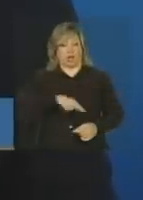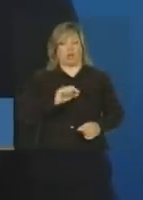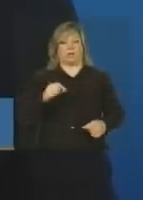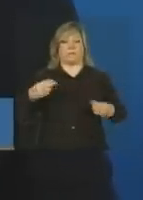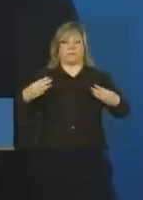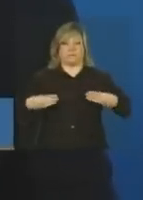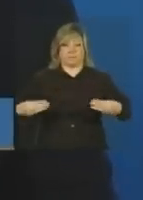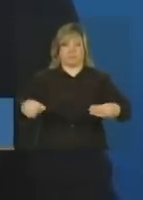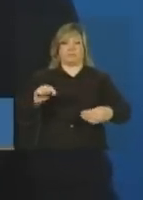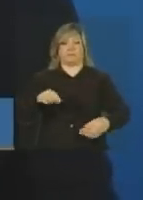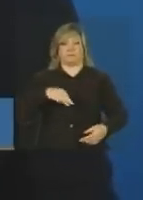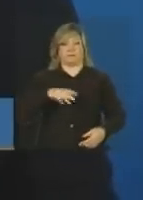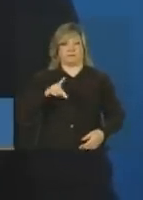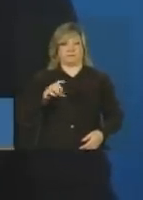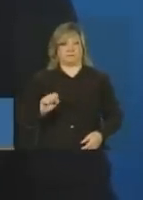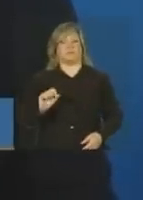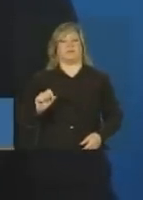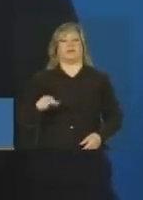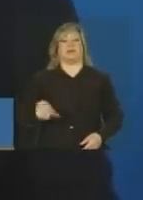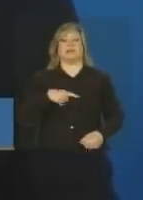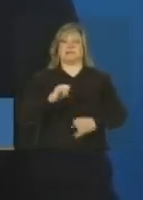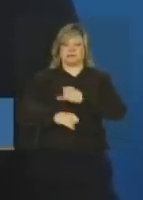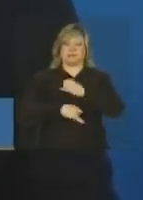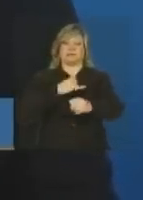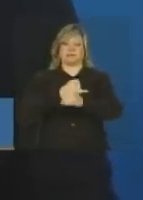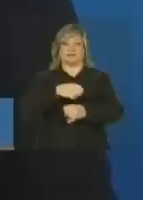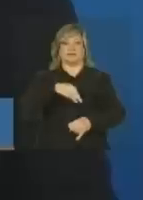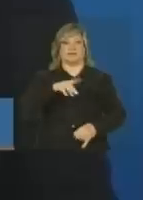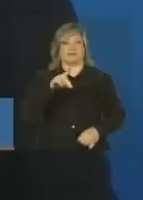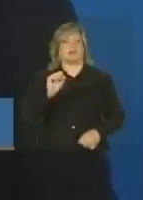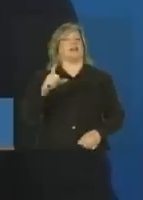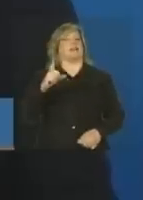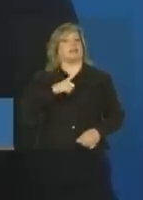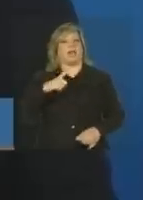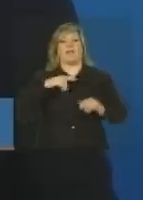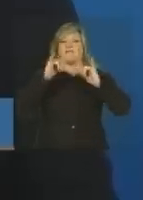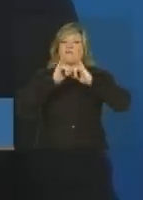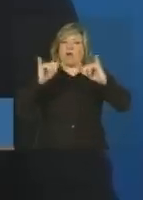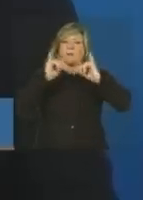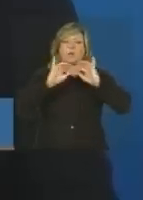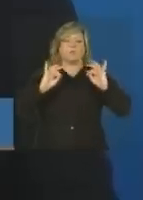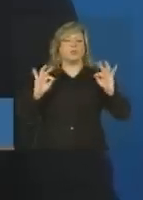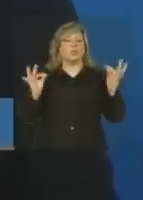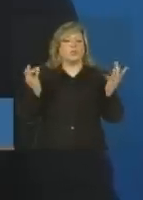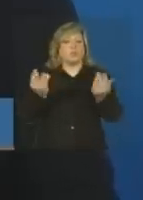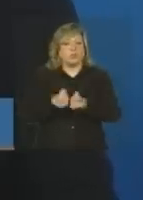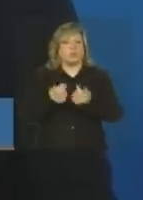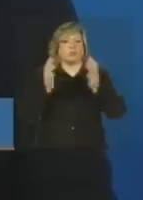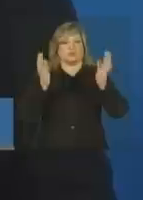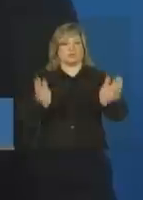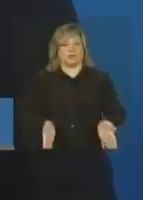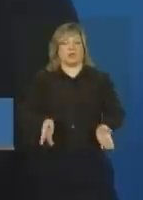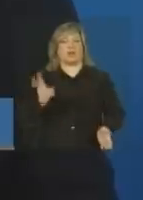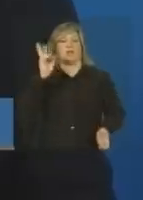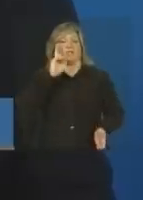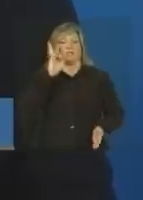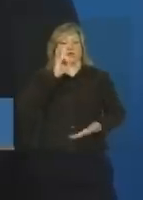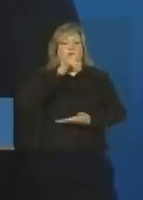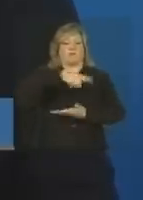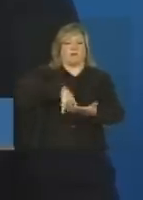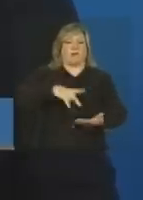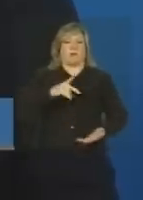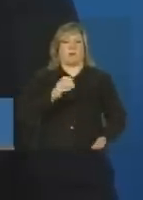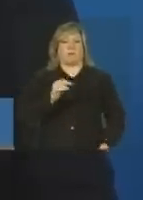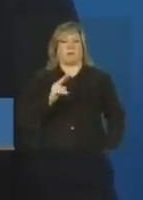disposição, né? O site do Ministério tem todas as informações, né, em relação a